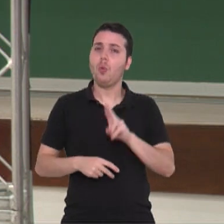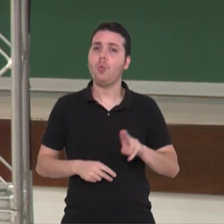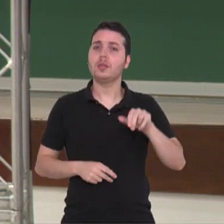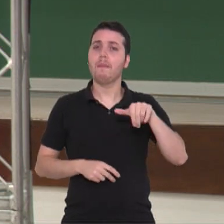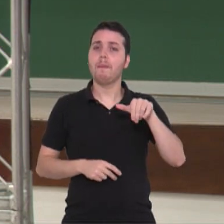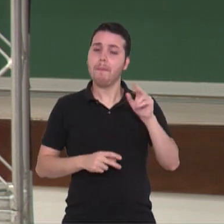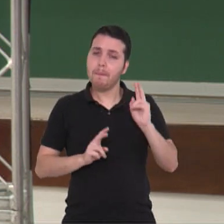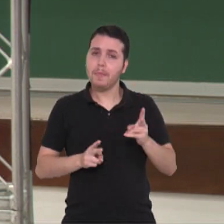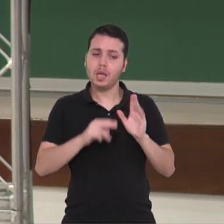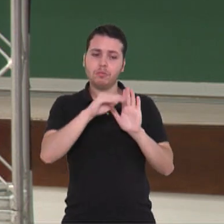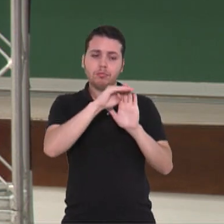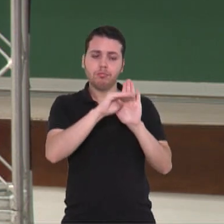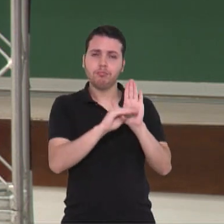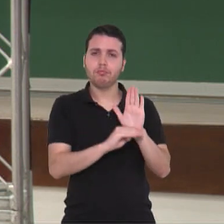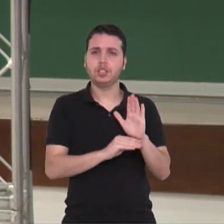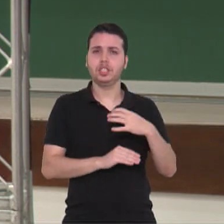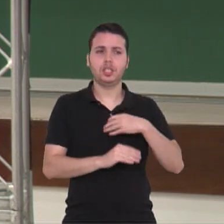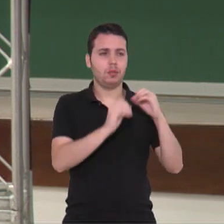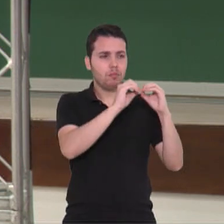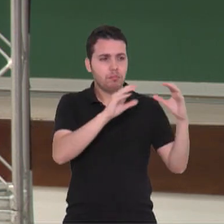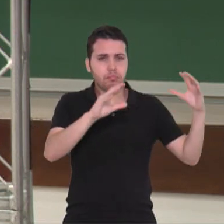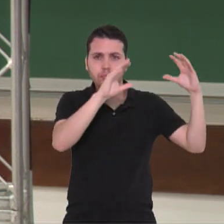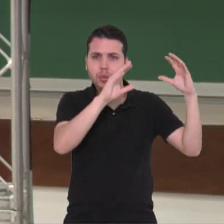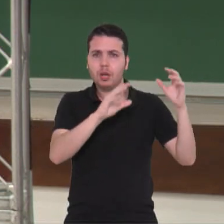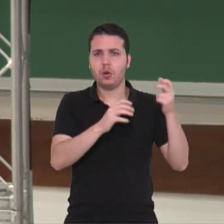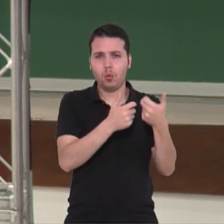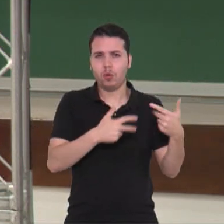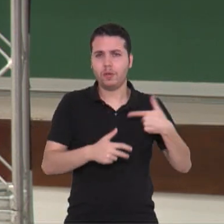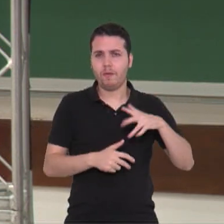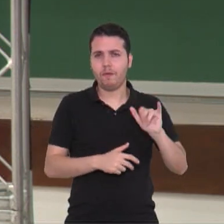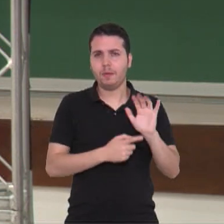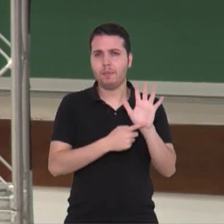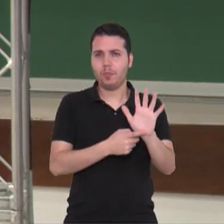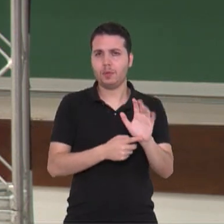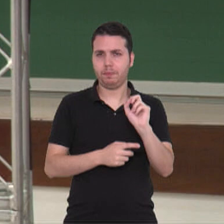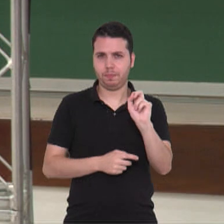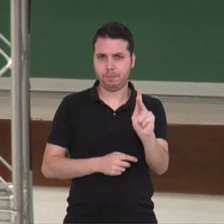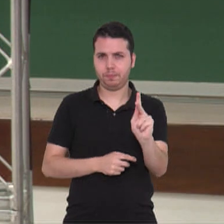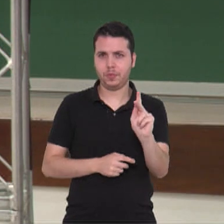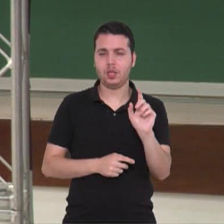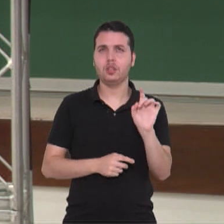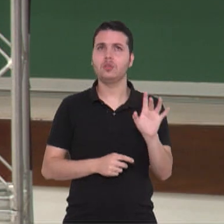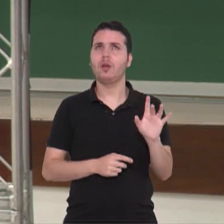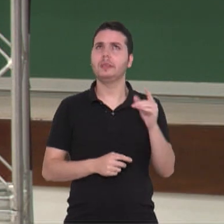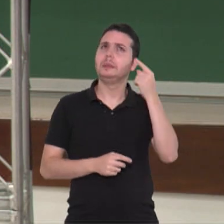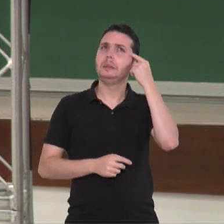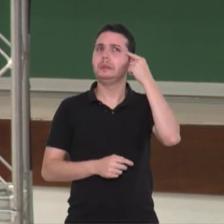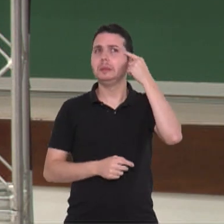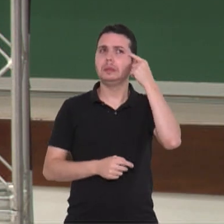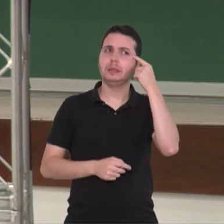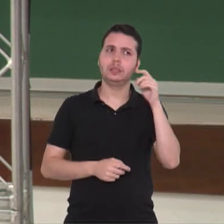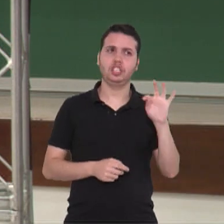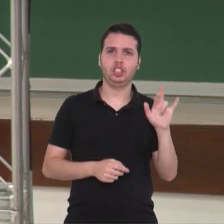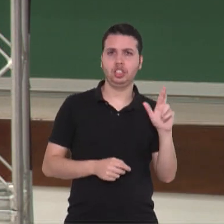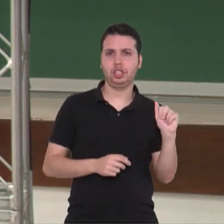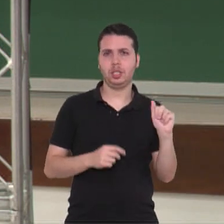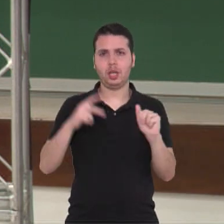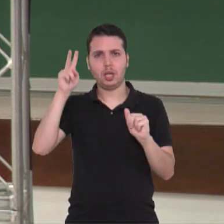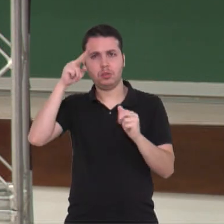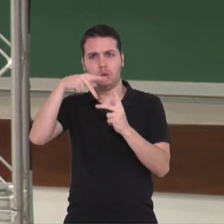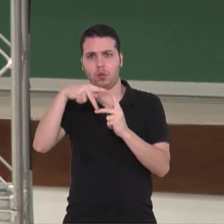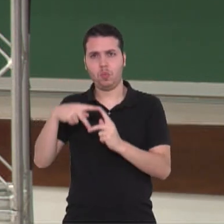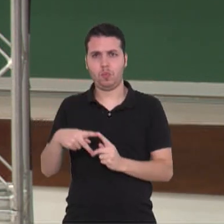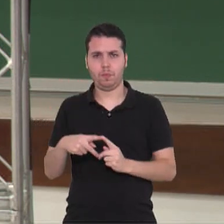mesmos elementos, na fala, entre outros que nós vamos ver agora, ok? Só para não ficar essa dúvida entre tira e